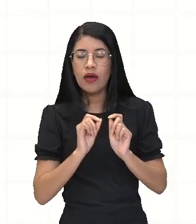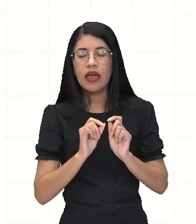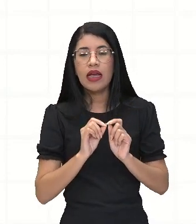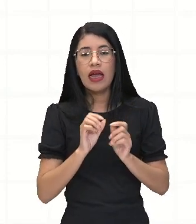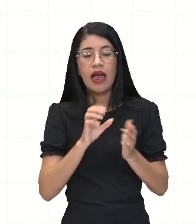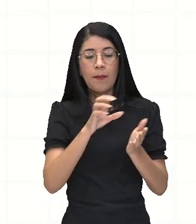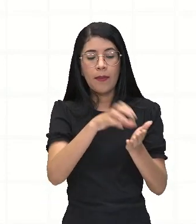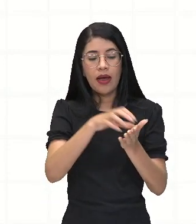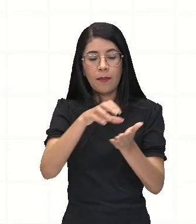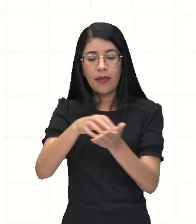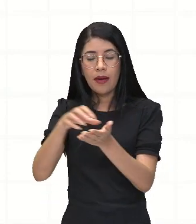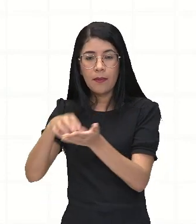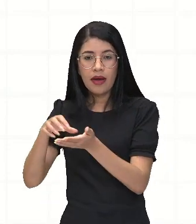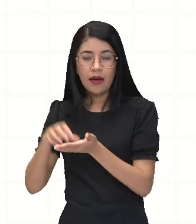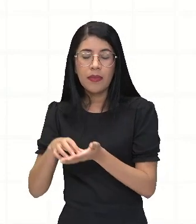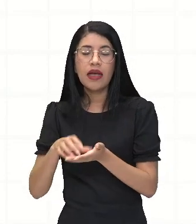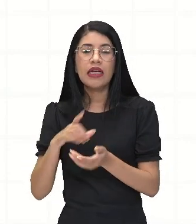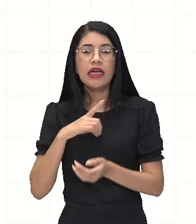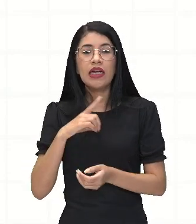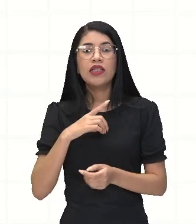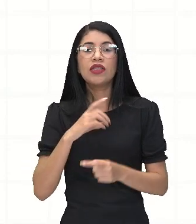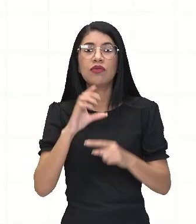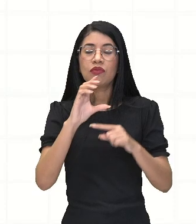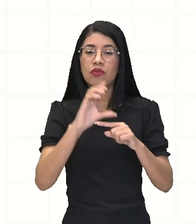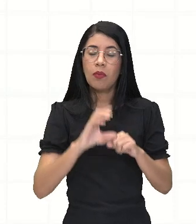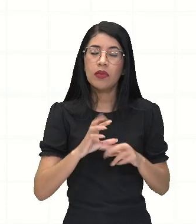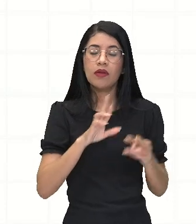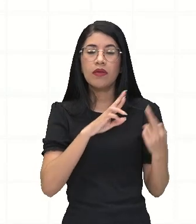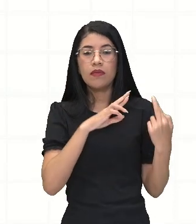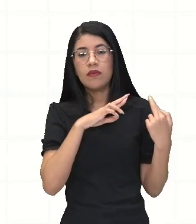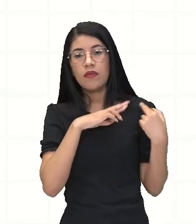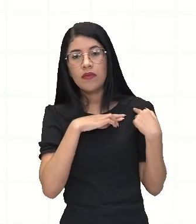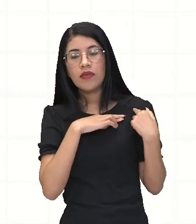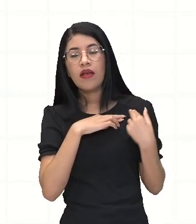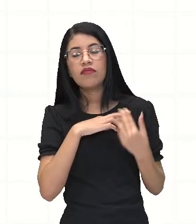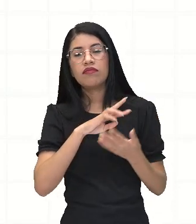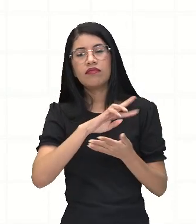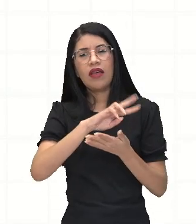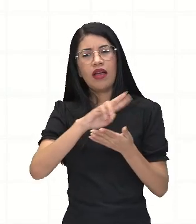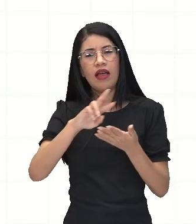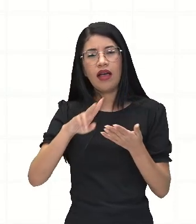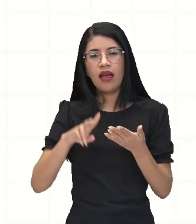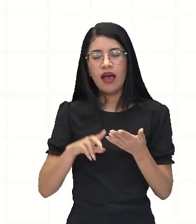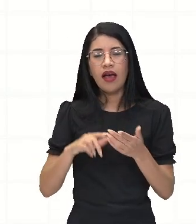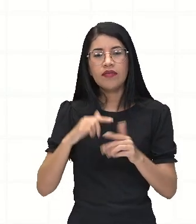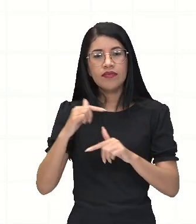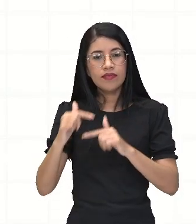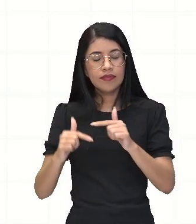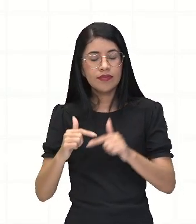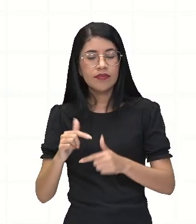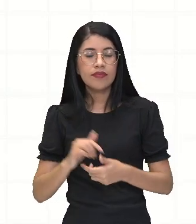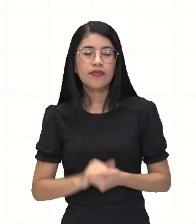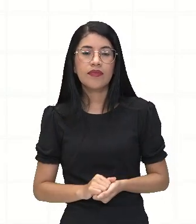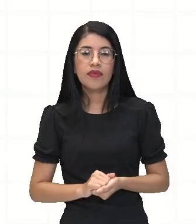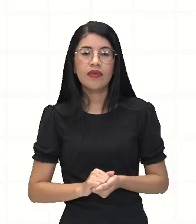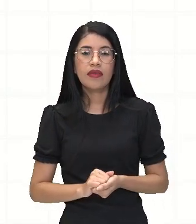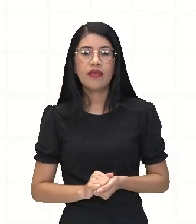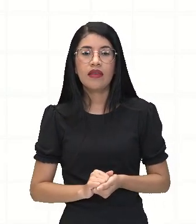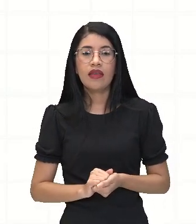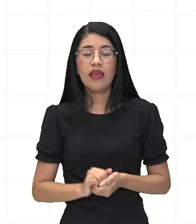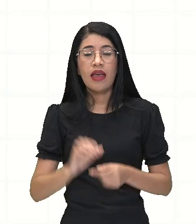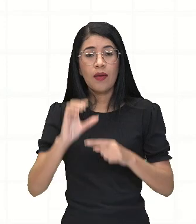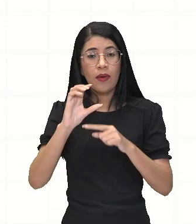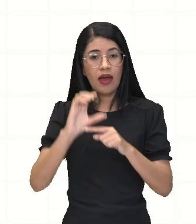era designada para ter um capitão responsável por diversas atribuições, que aí serão os capitães